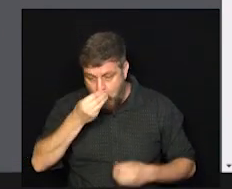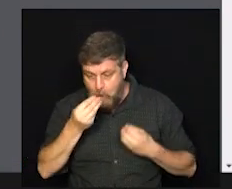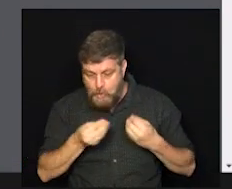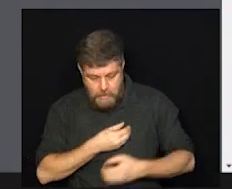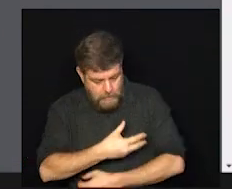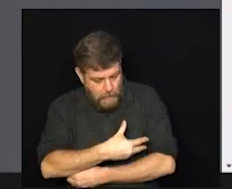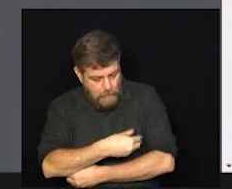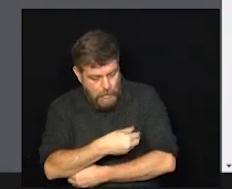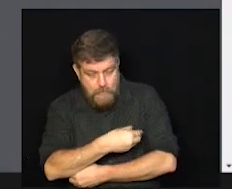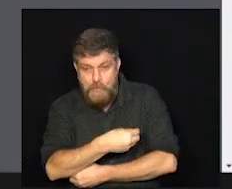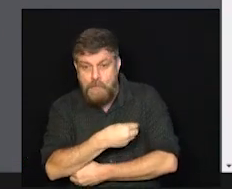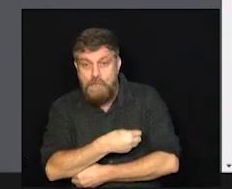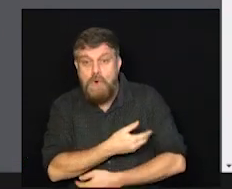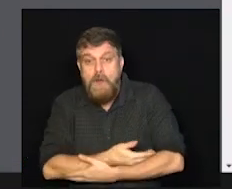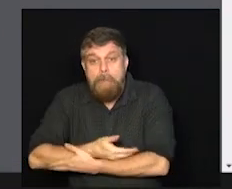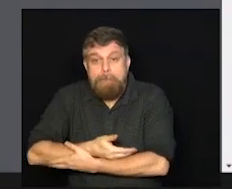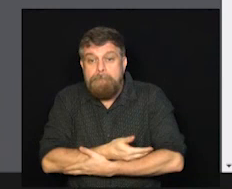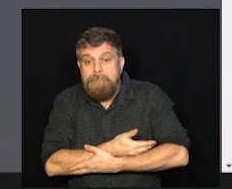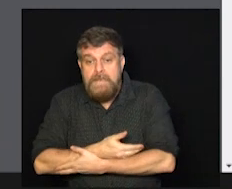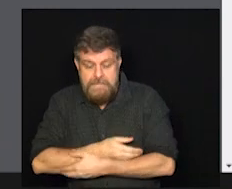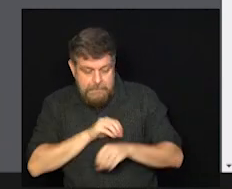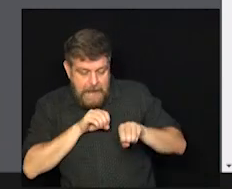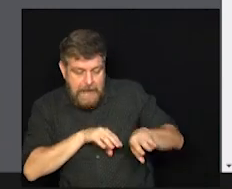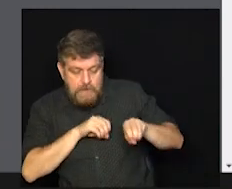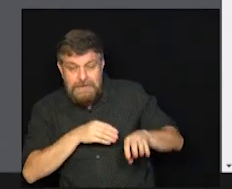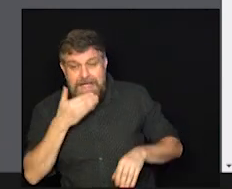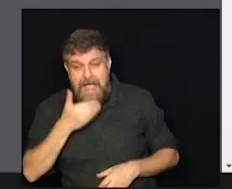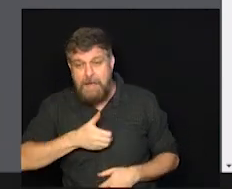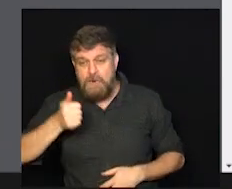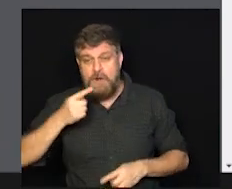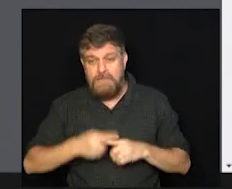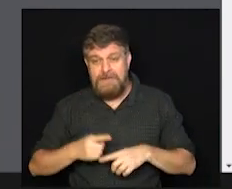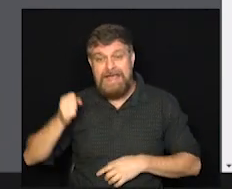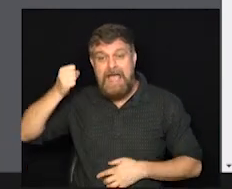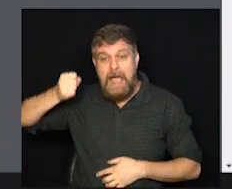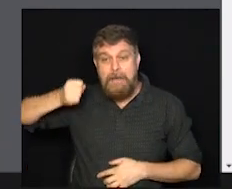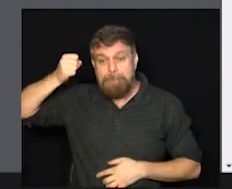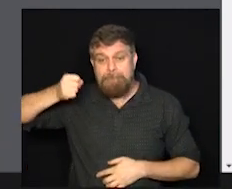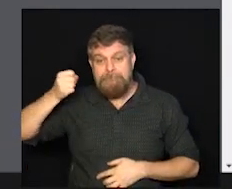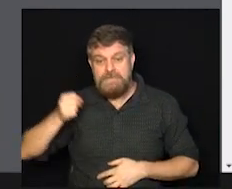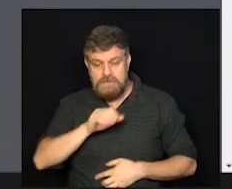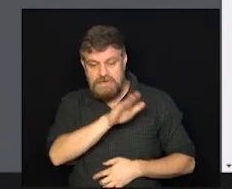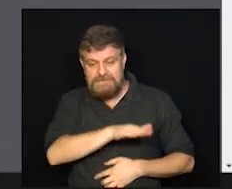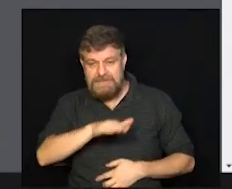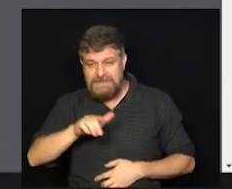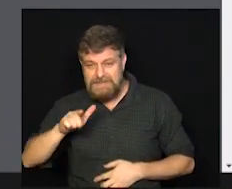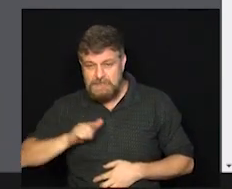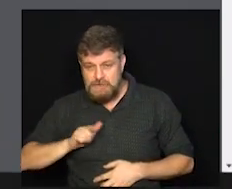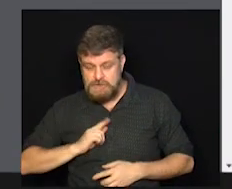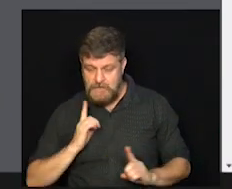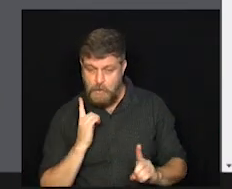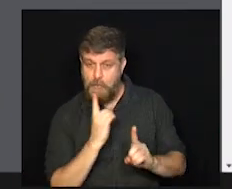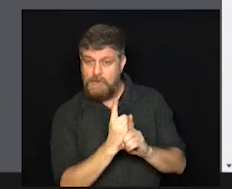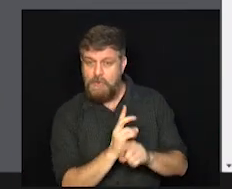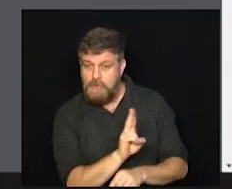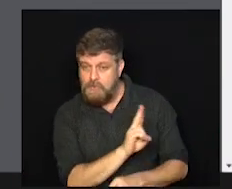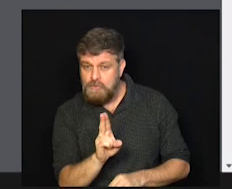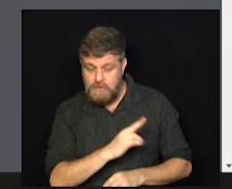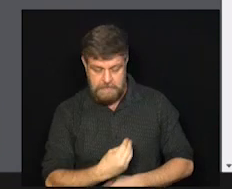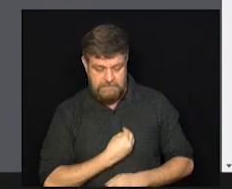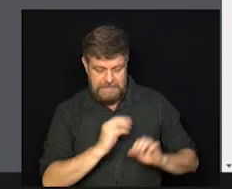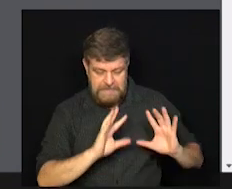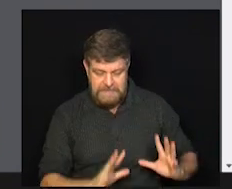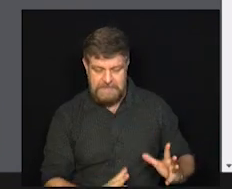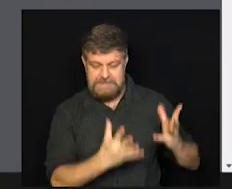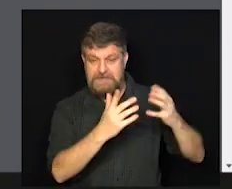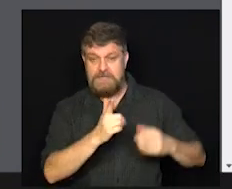melhor, a educá-los melhor, a partir do encontro da Pastoral da Criança, que chamava Celebração da Vida, onde se pesava a criança,